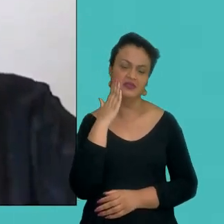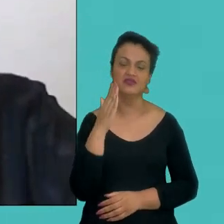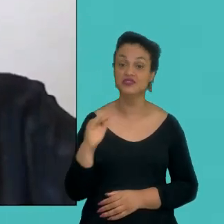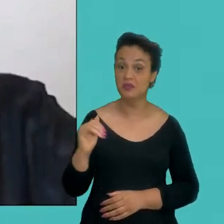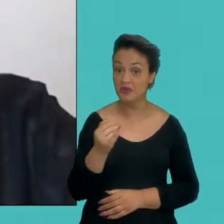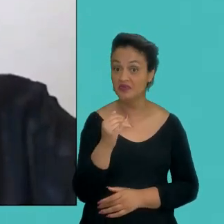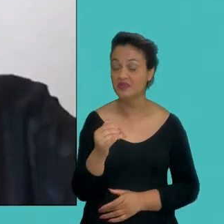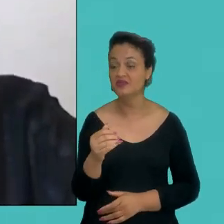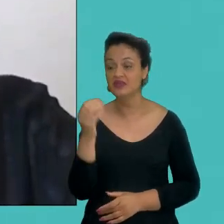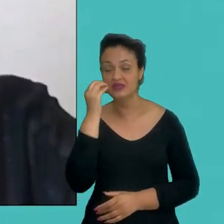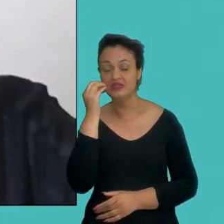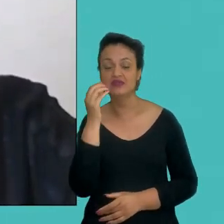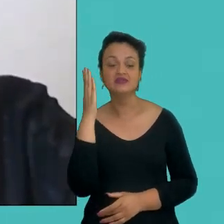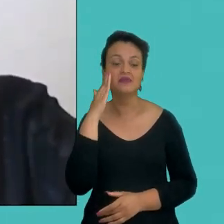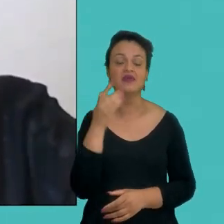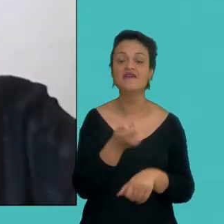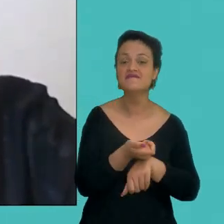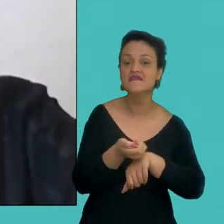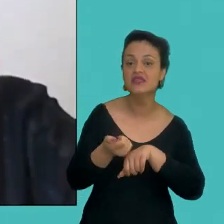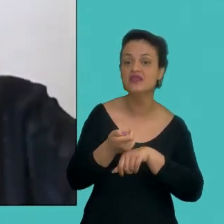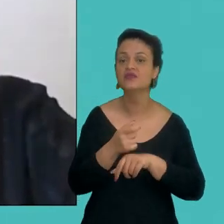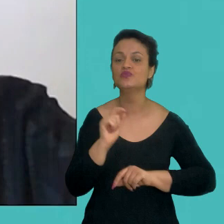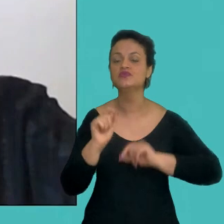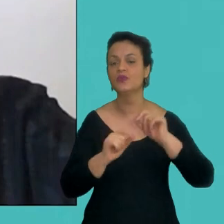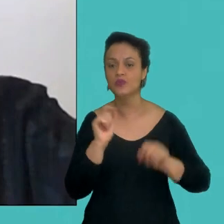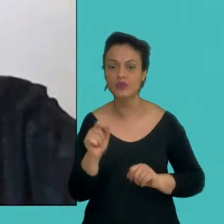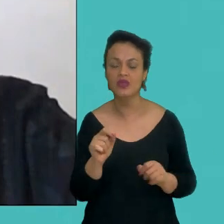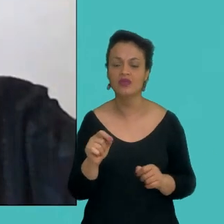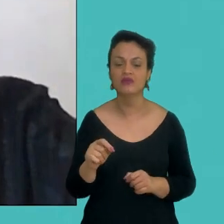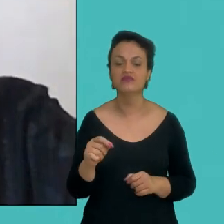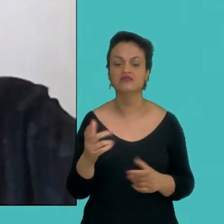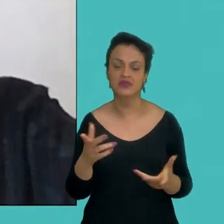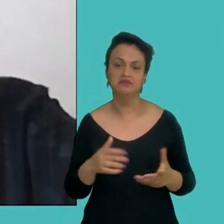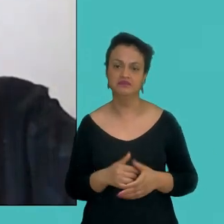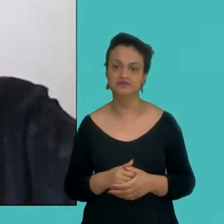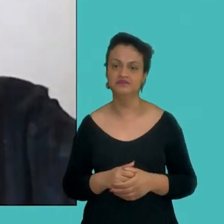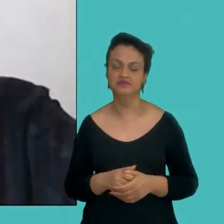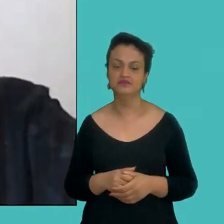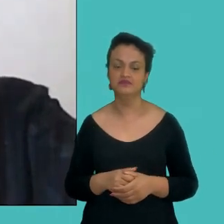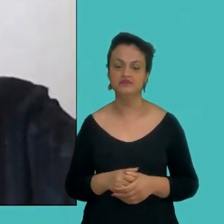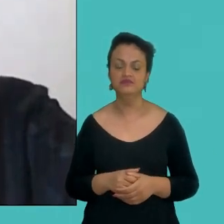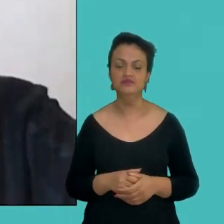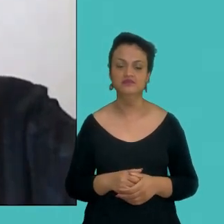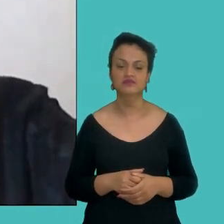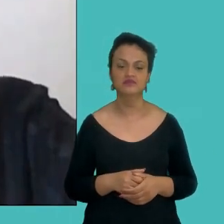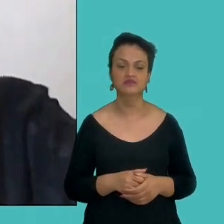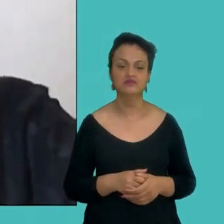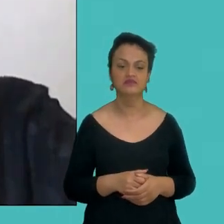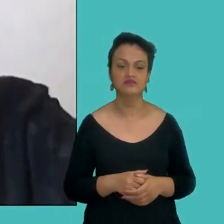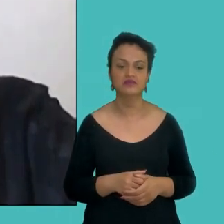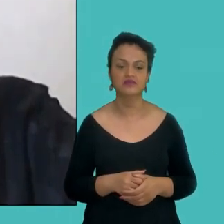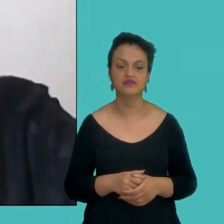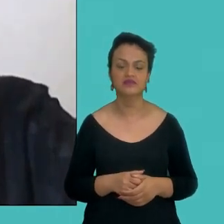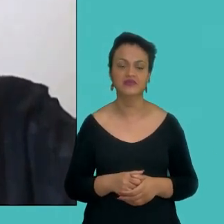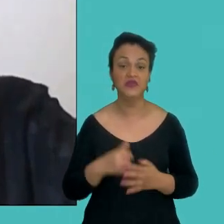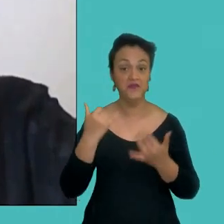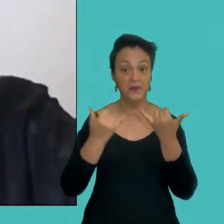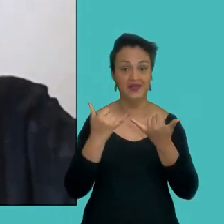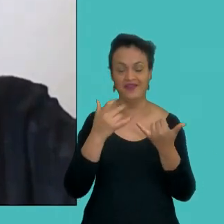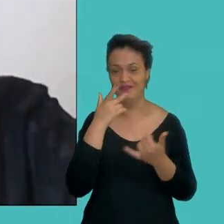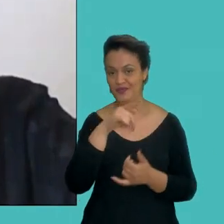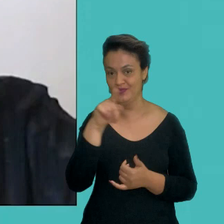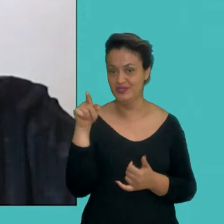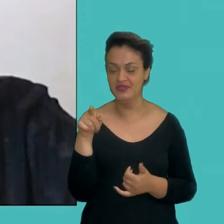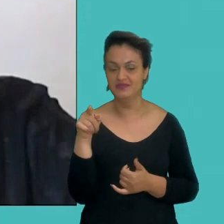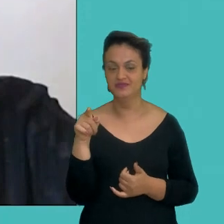Como vocês sabem, está tramitando uma tentativa de definir o que é fake news na Câmara dos Deputados, a Casa do Povo. E aí eu vou